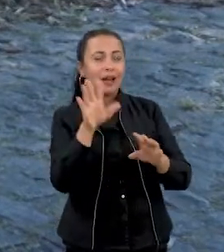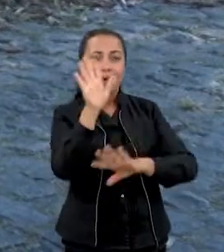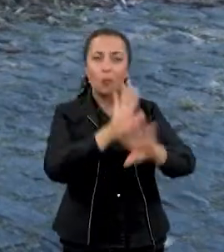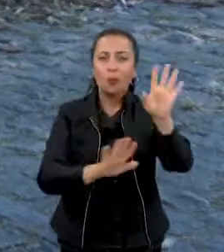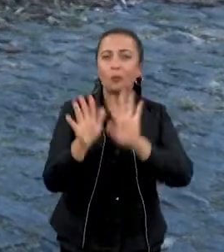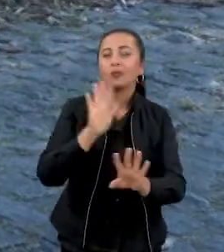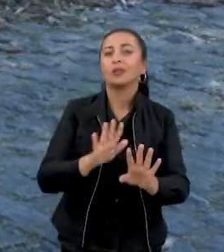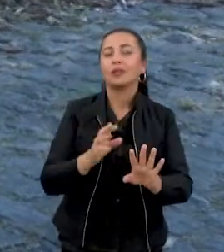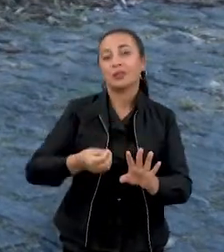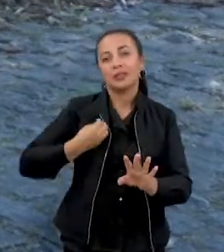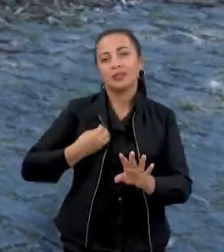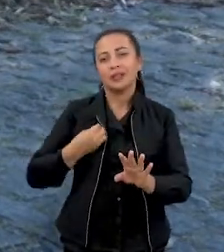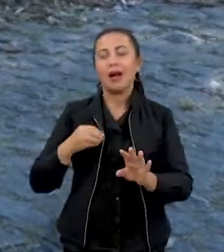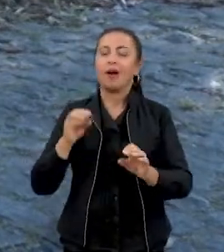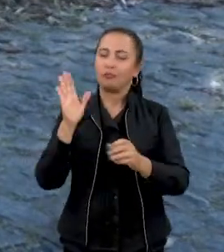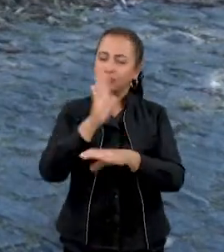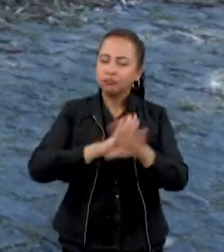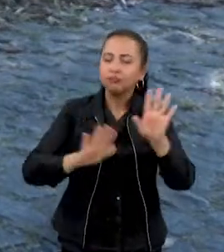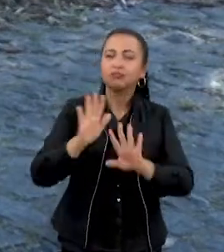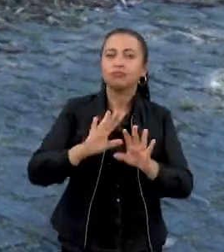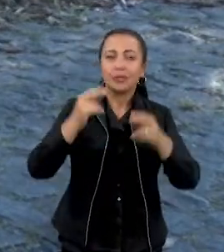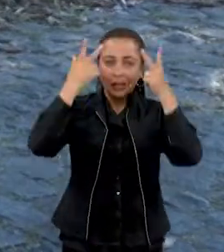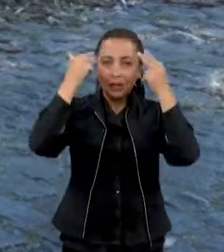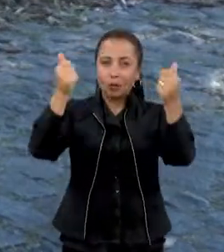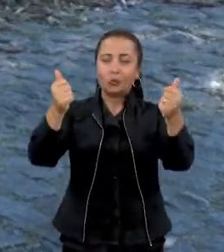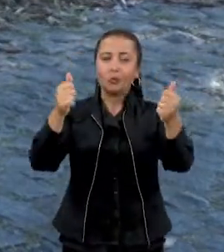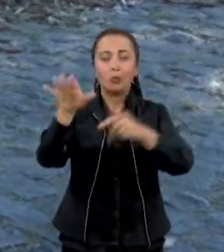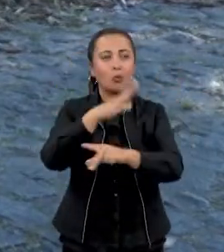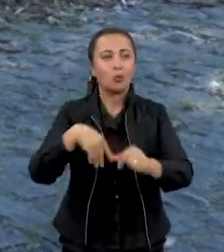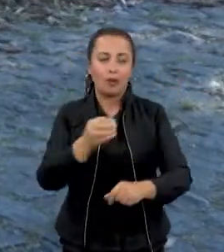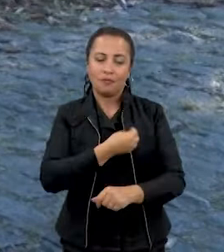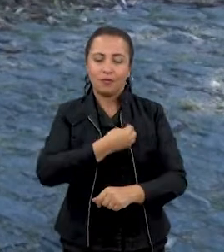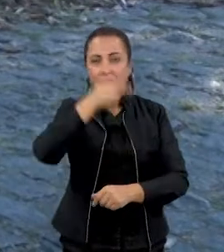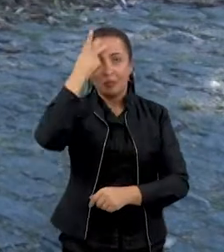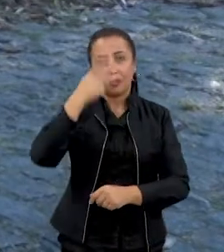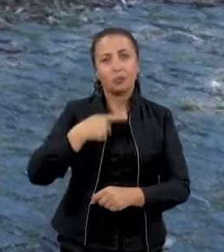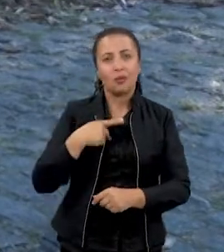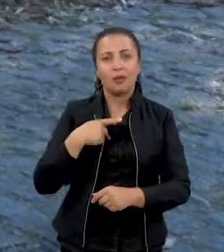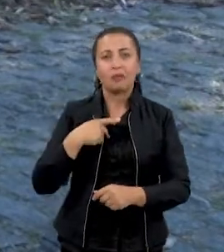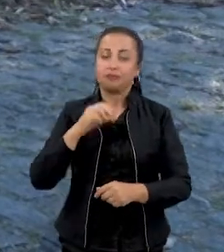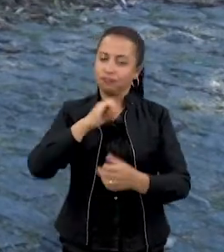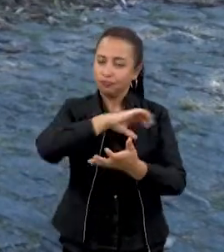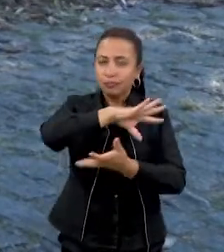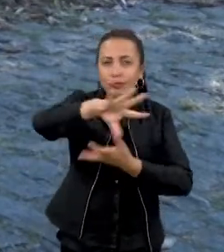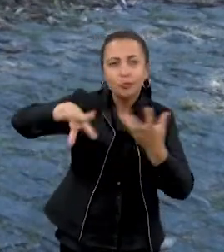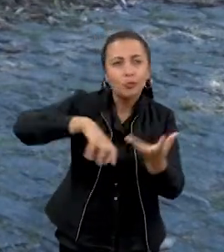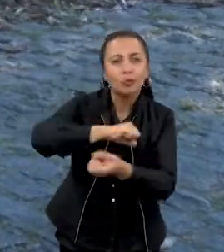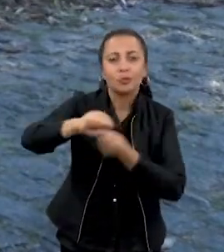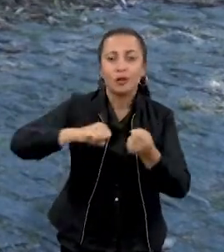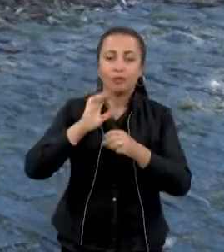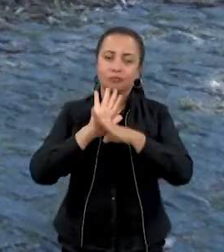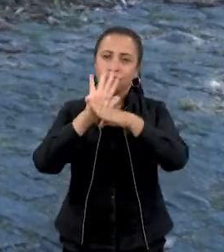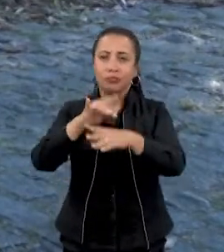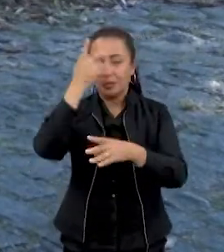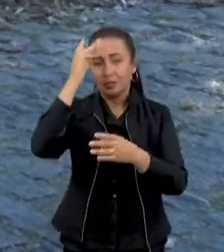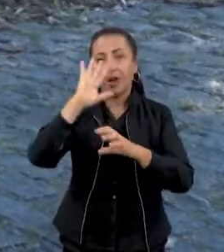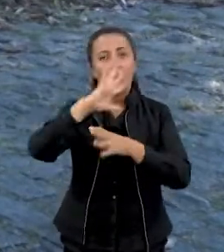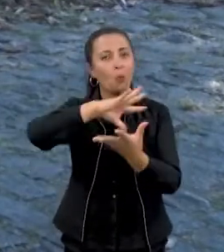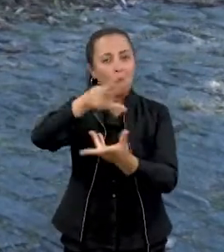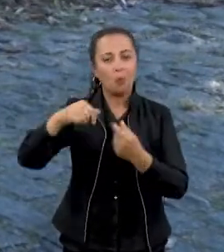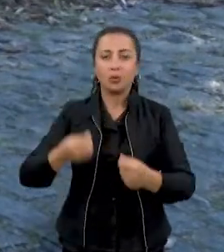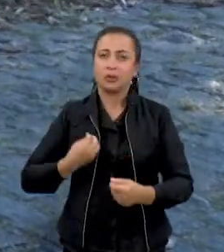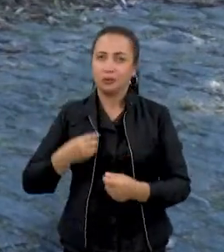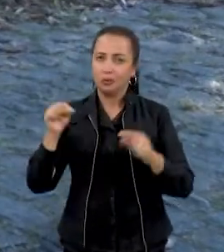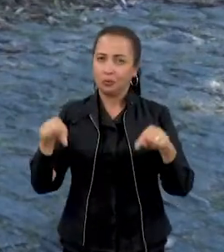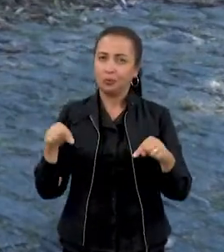que ele conservando, ele está protegendo a natureza, ele está protegendo a vida dele, ele está de uma forma sustentável, colaborando para esse